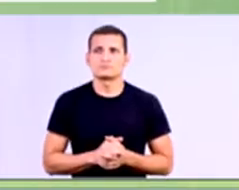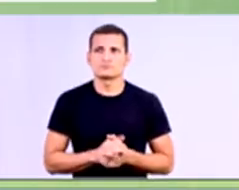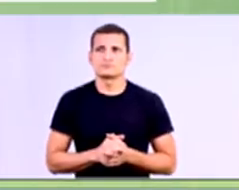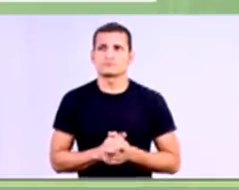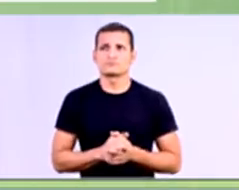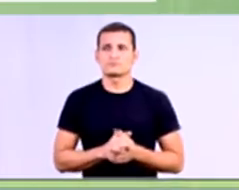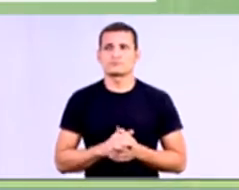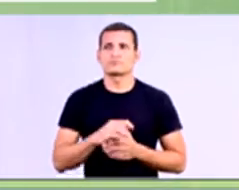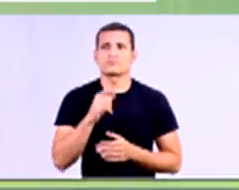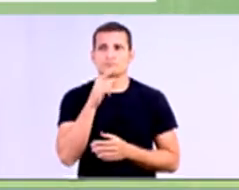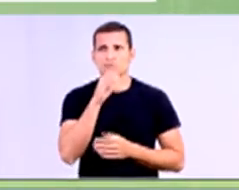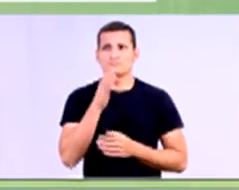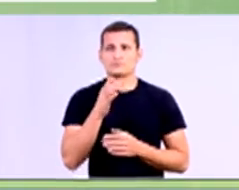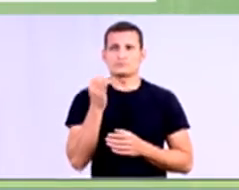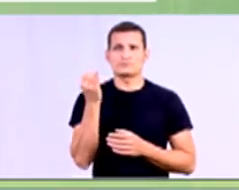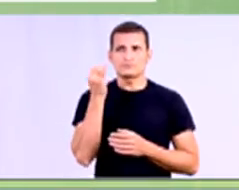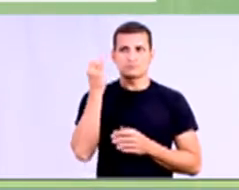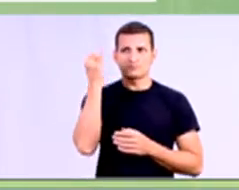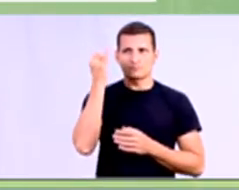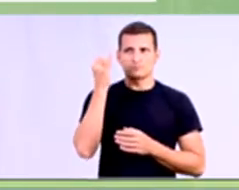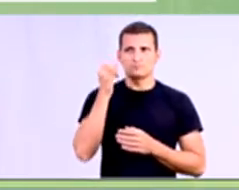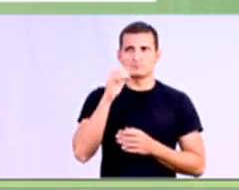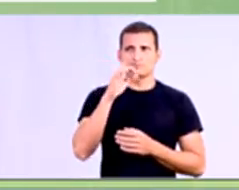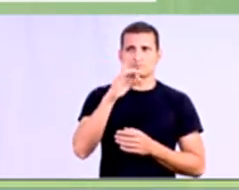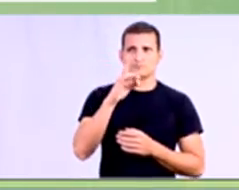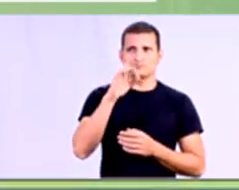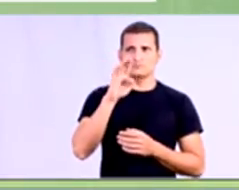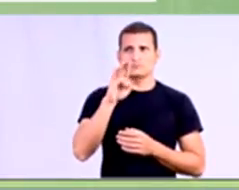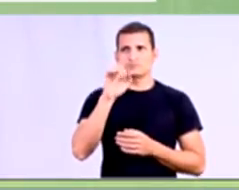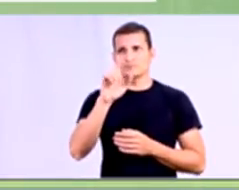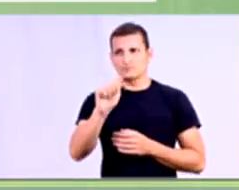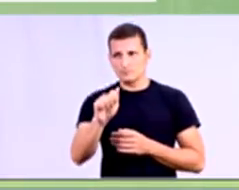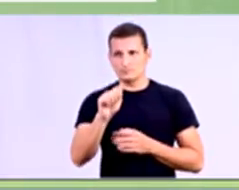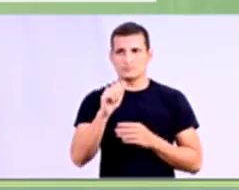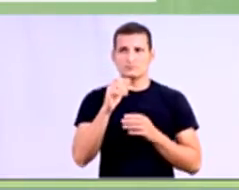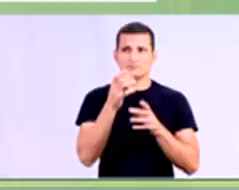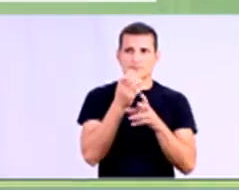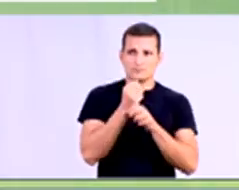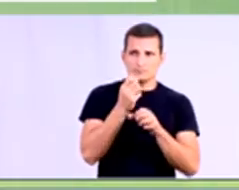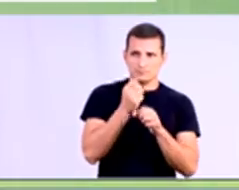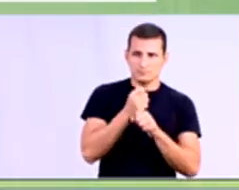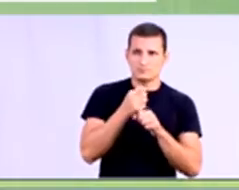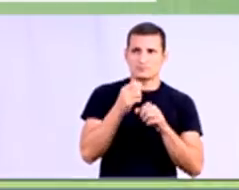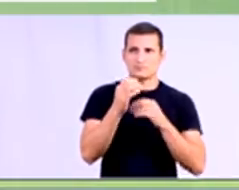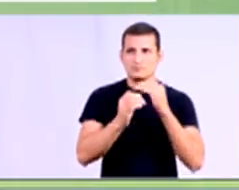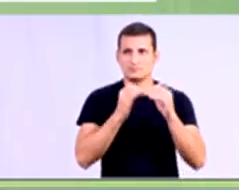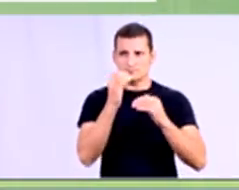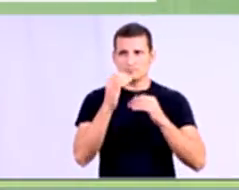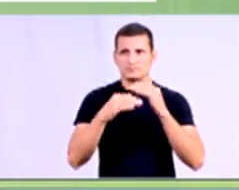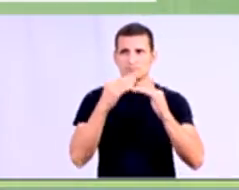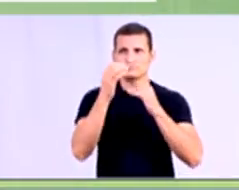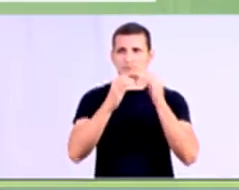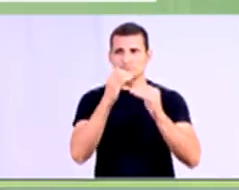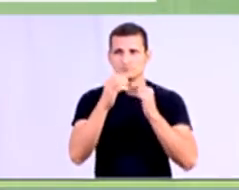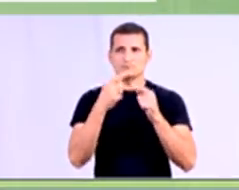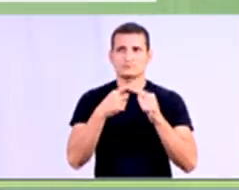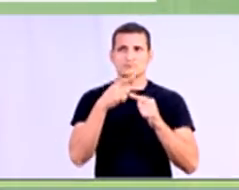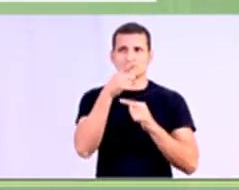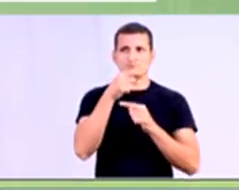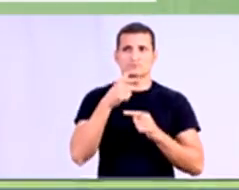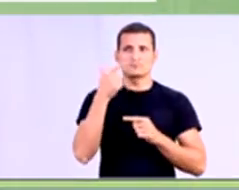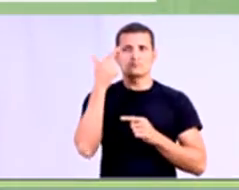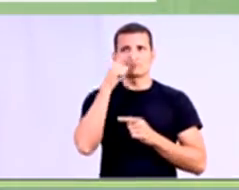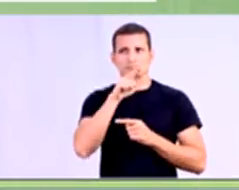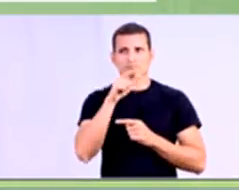Perdão. E aqui já vai ser muito importante para o DBA, né? Para o administrador de banco de dados, para o desenvolvedor de banco de dados. Porque com isso daqui ele